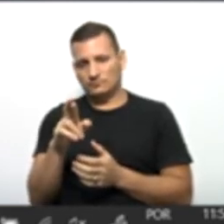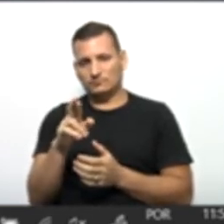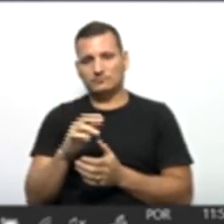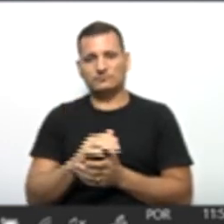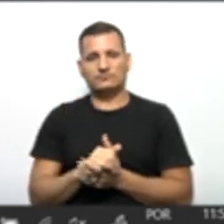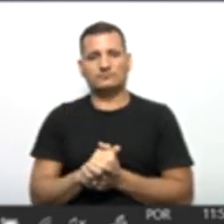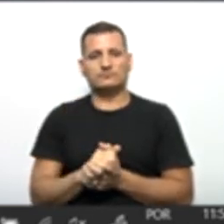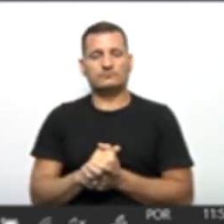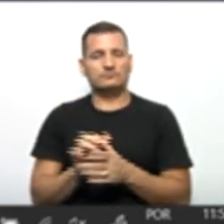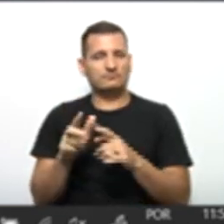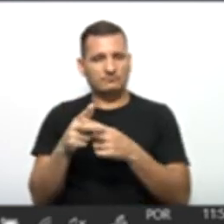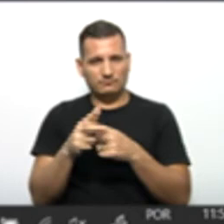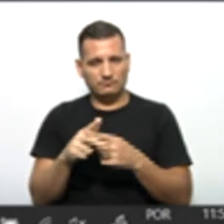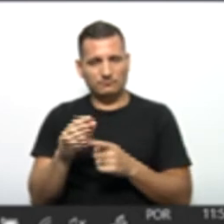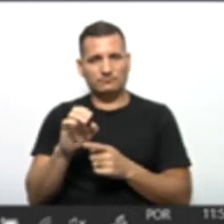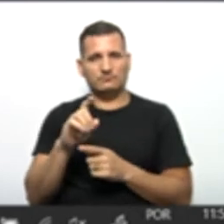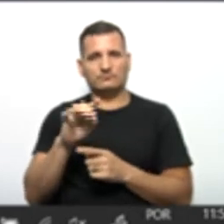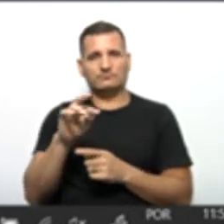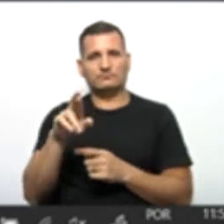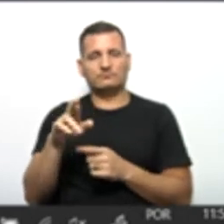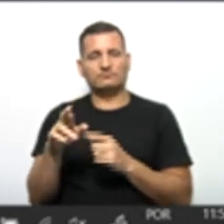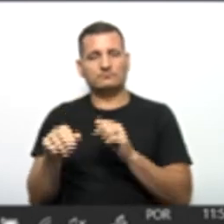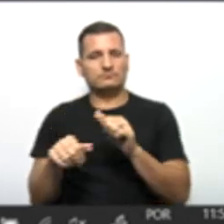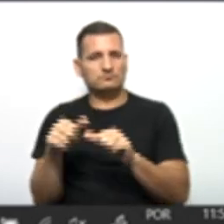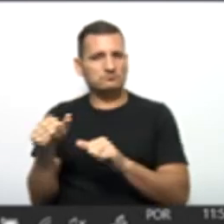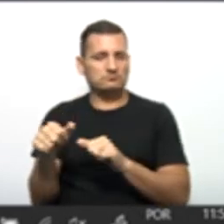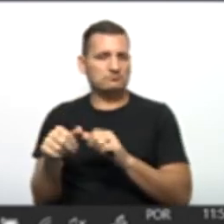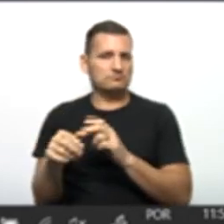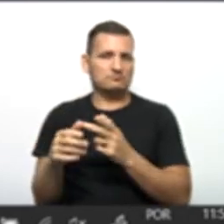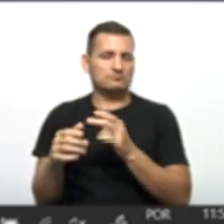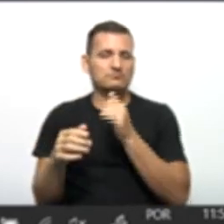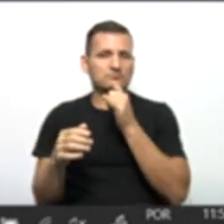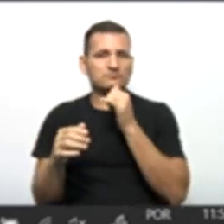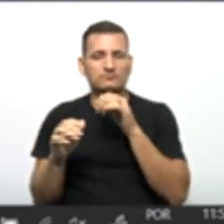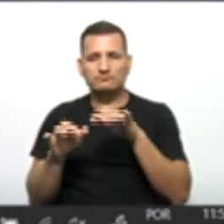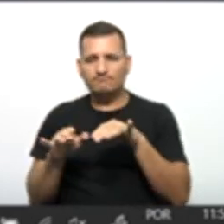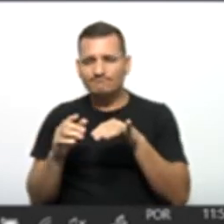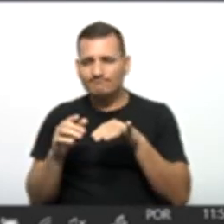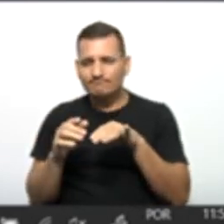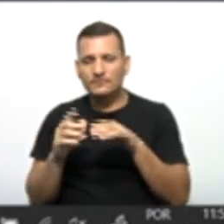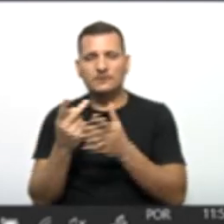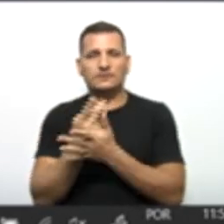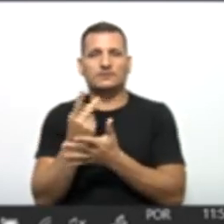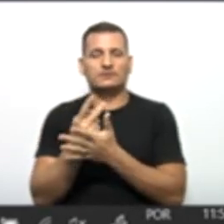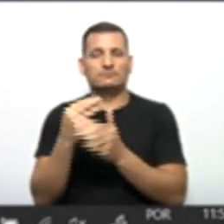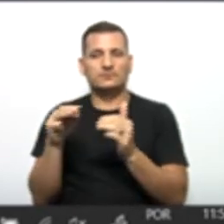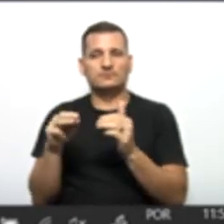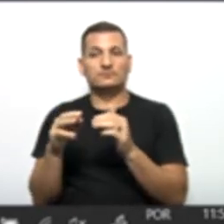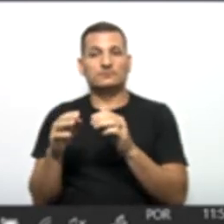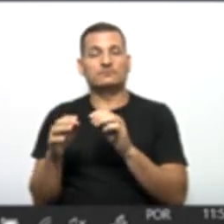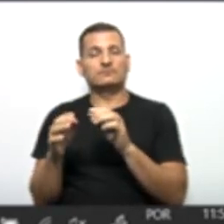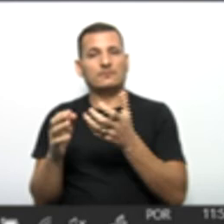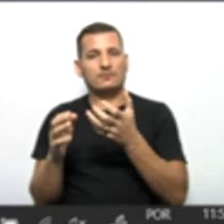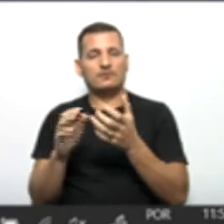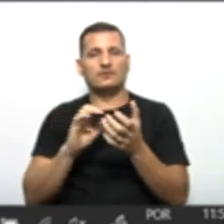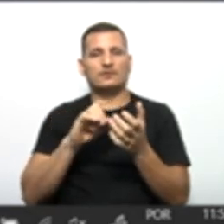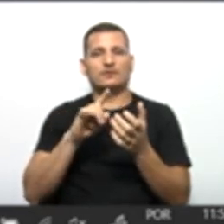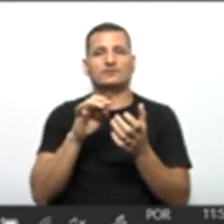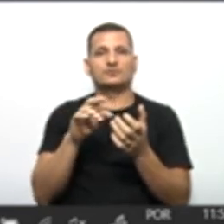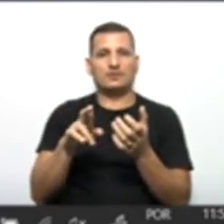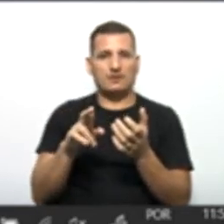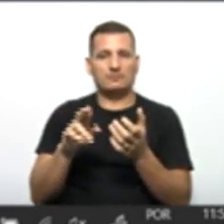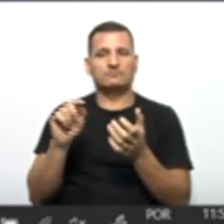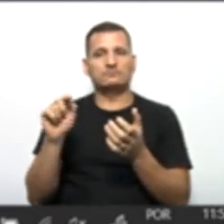registro agora eu quero reeditar mudou sei lá errei a mensagem eu vou precisar editar então a mesma coisa